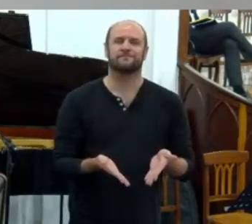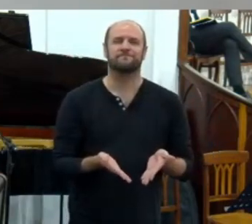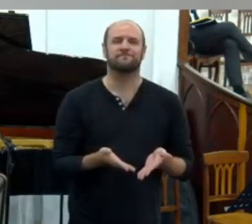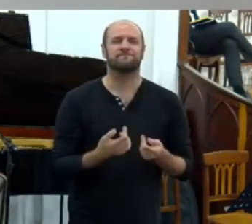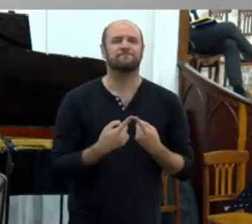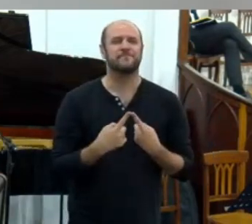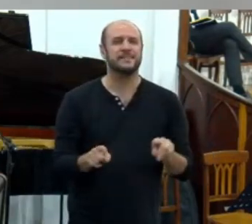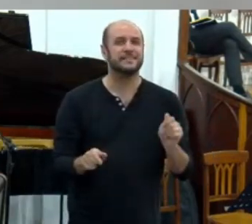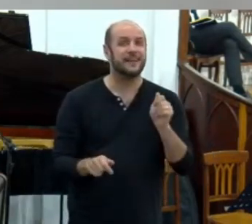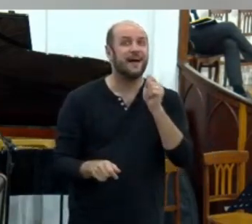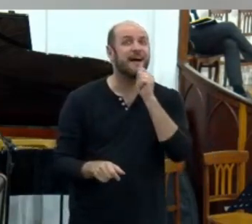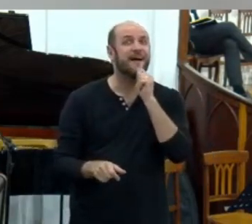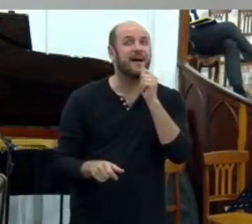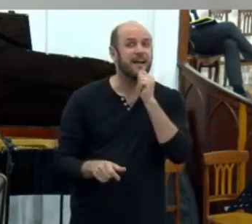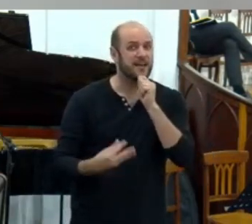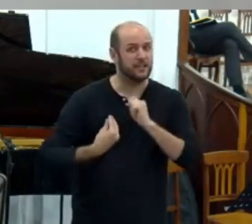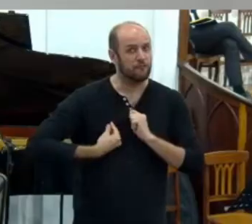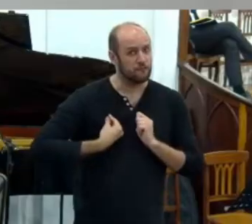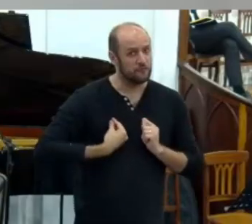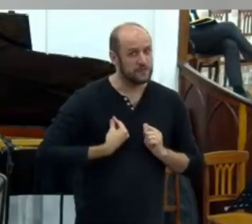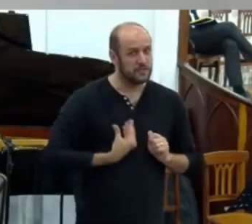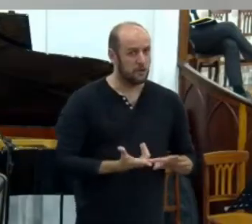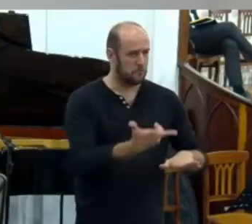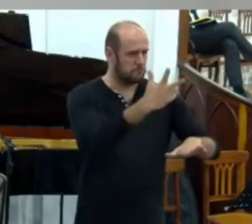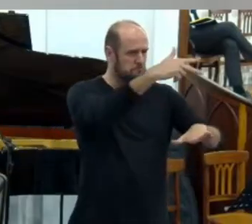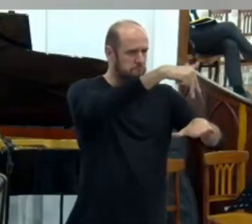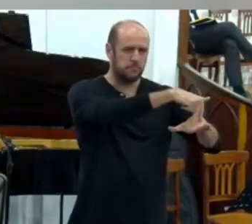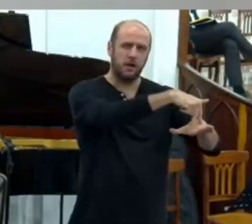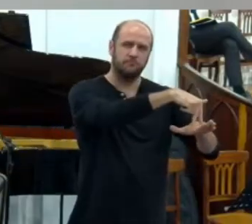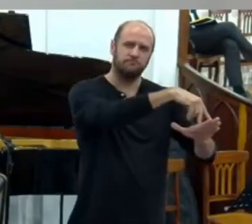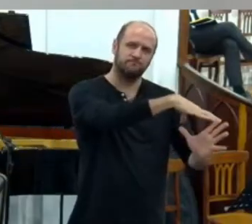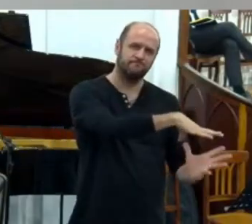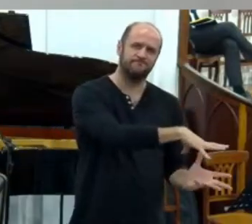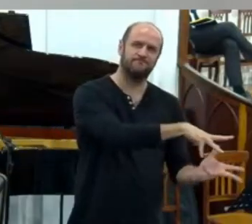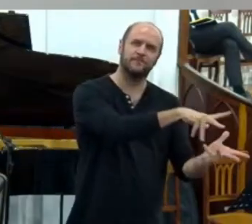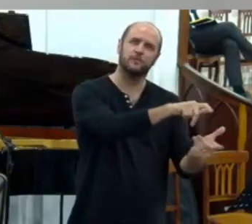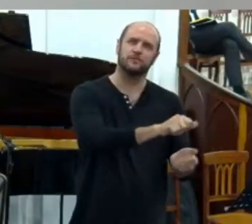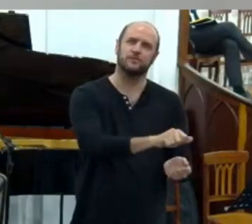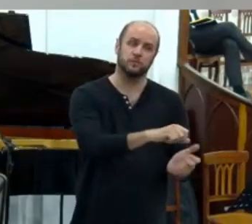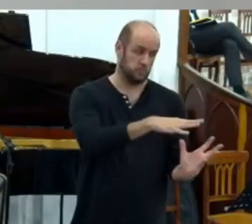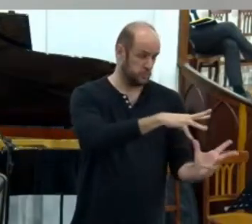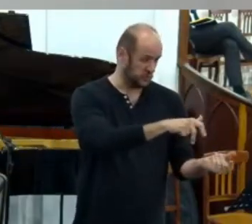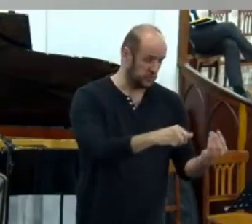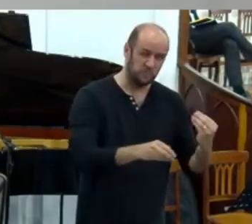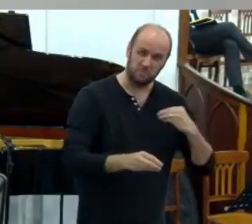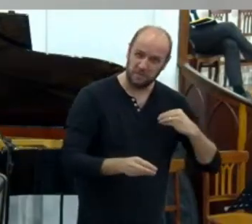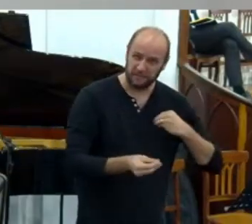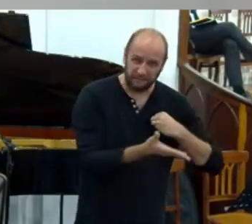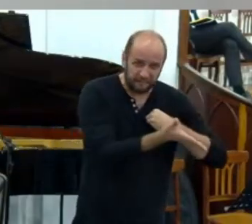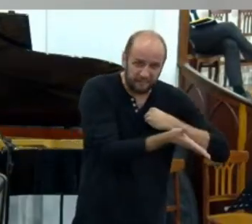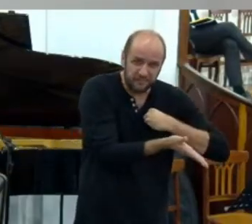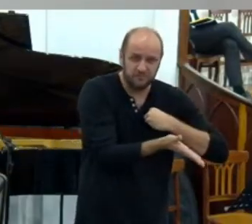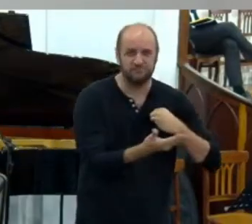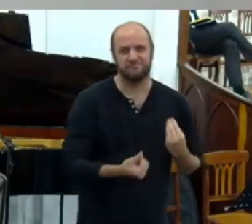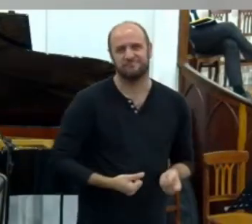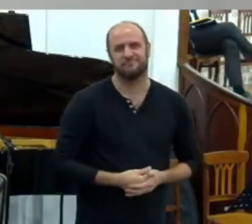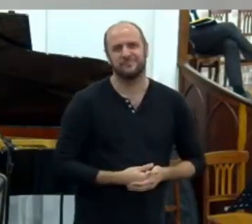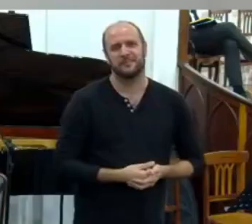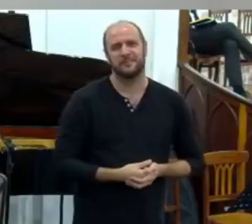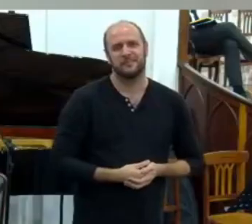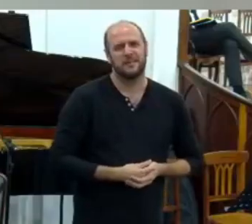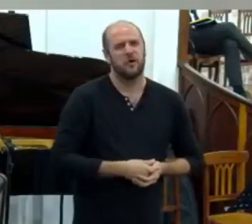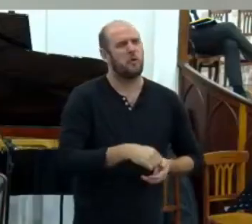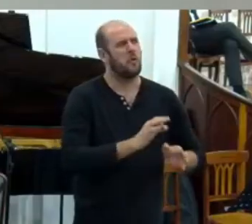mas ainda ela peregrina sobre a face da terra, no mundo caído, cheio de hostilidades,